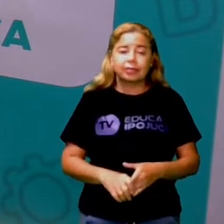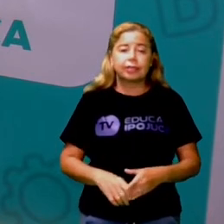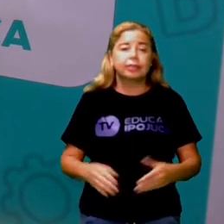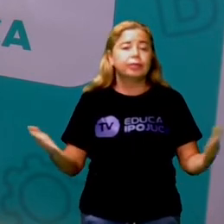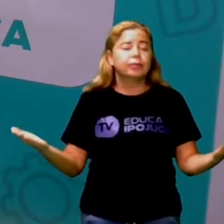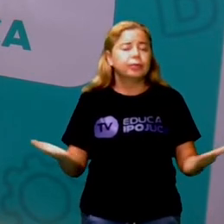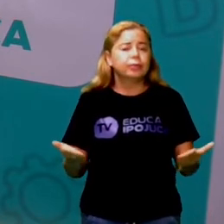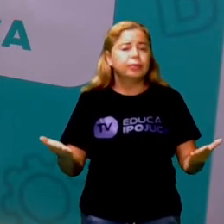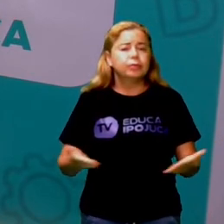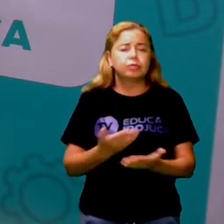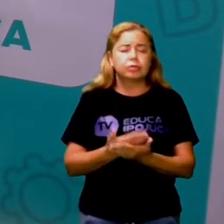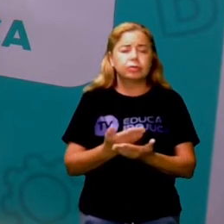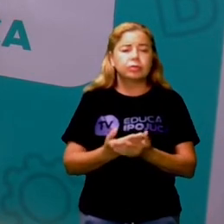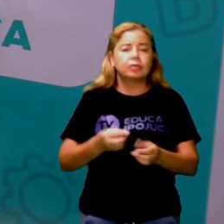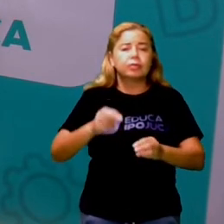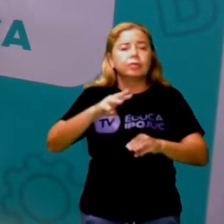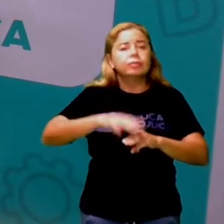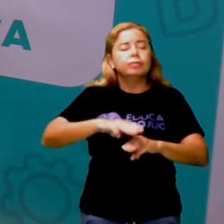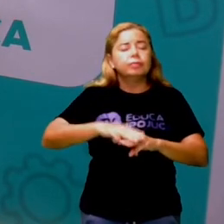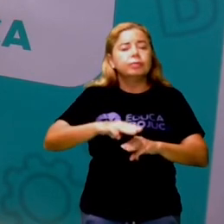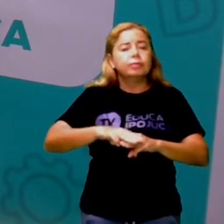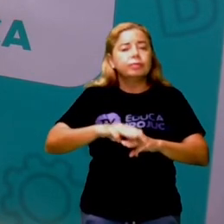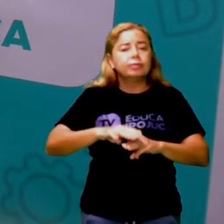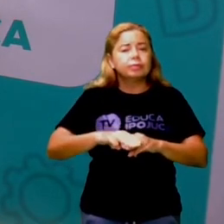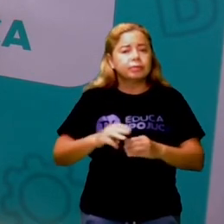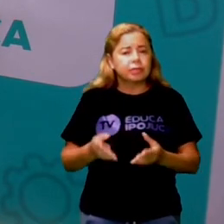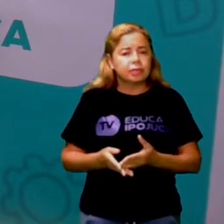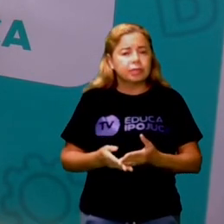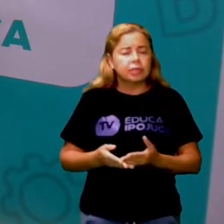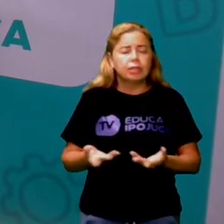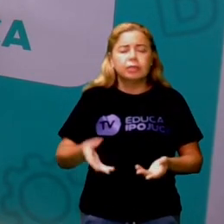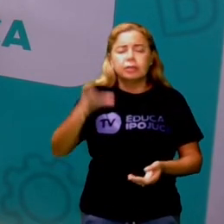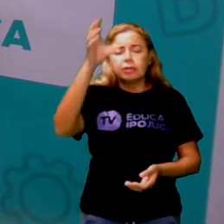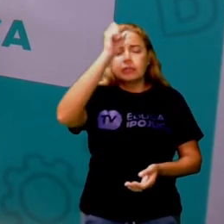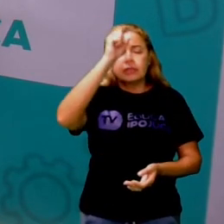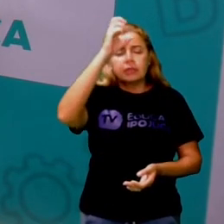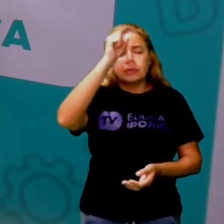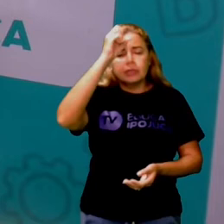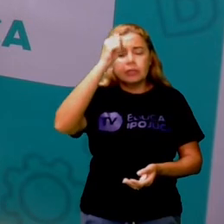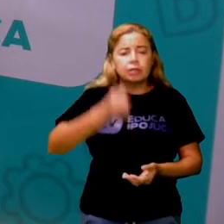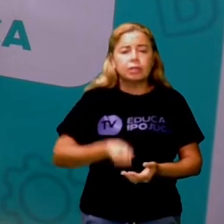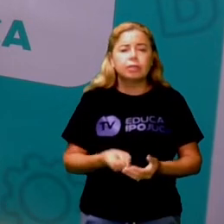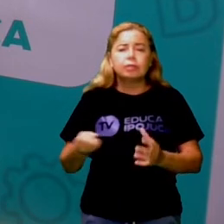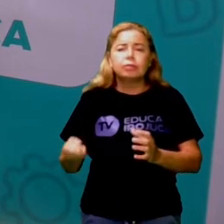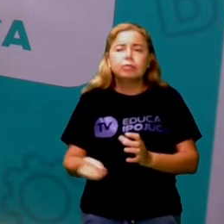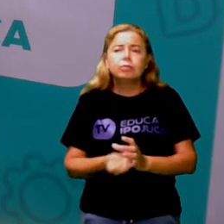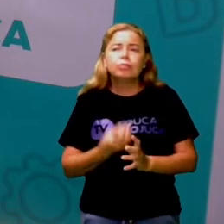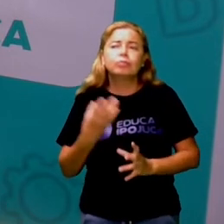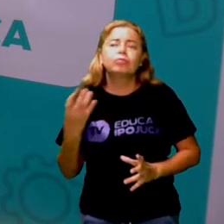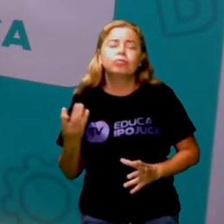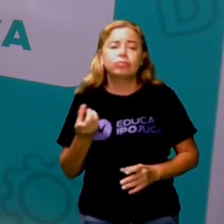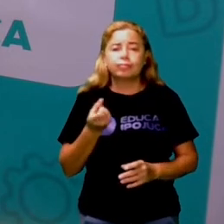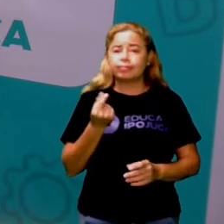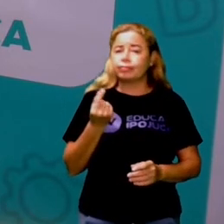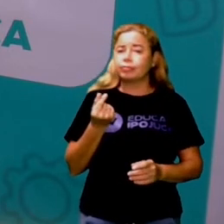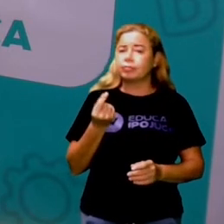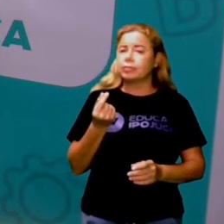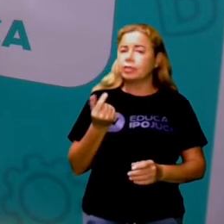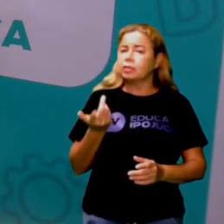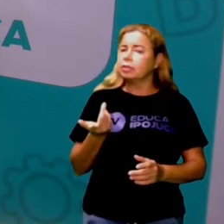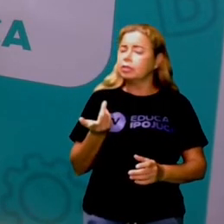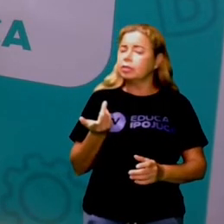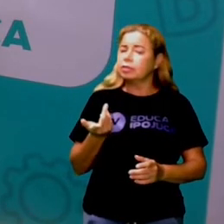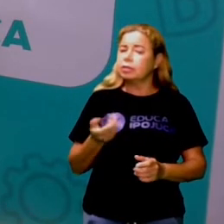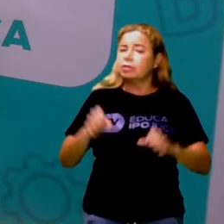de matemática, vamos conhecer e aprender um pouquinho como surgiu o dinheiro no